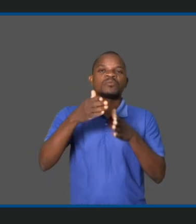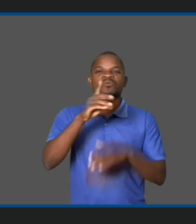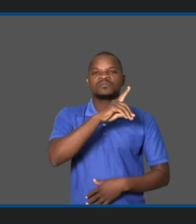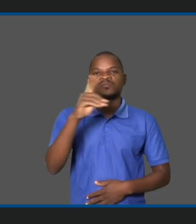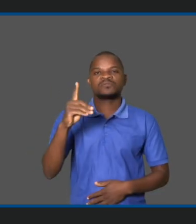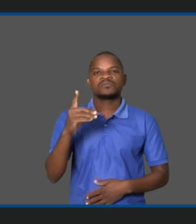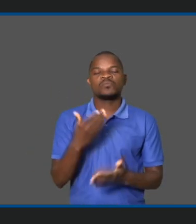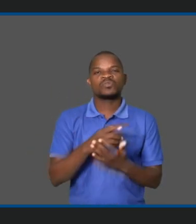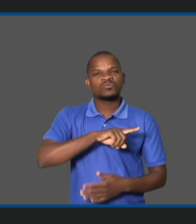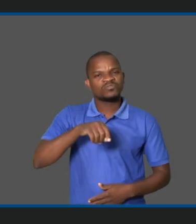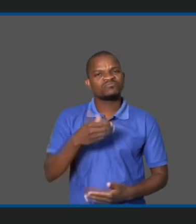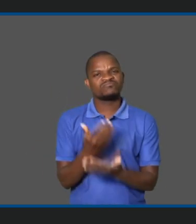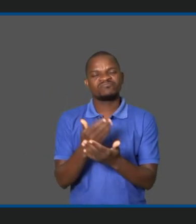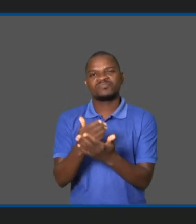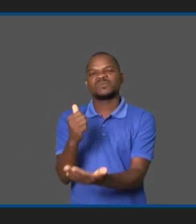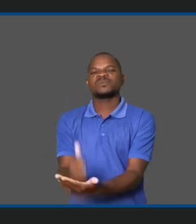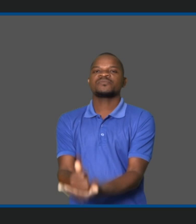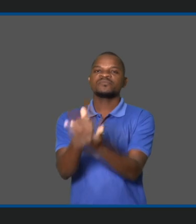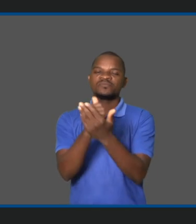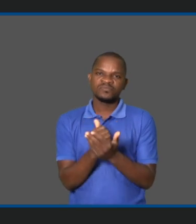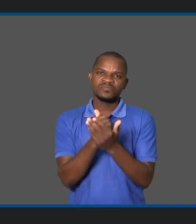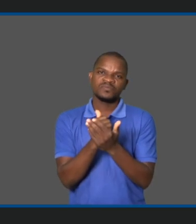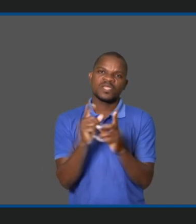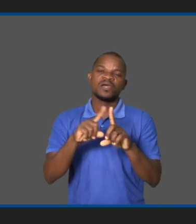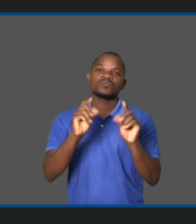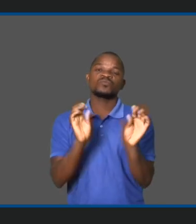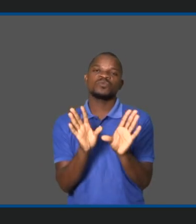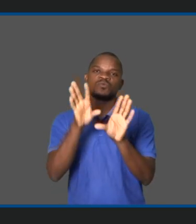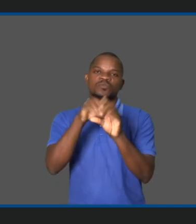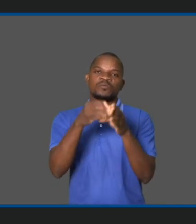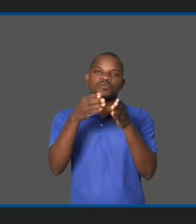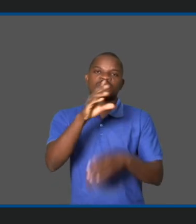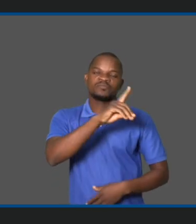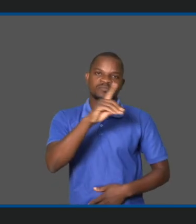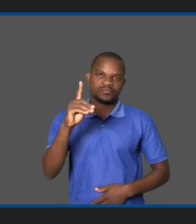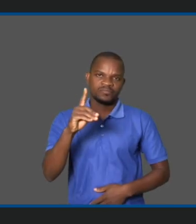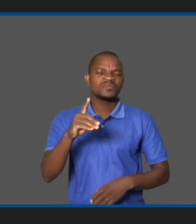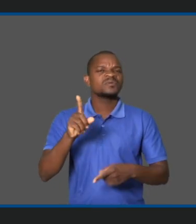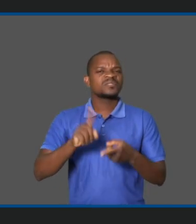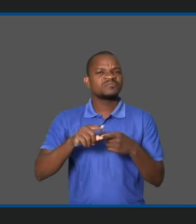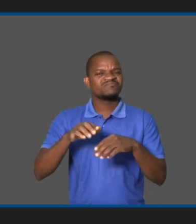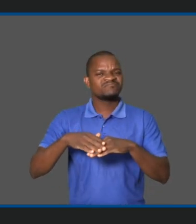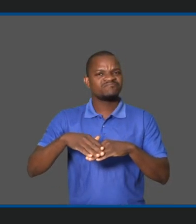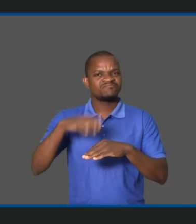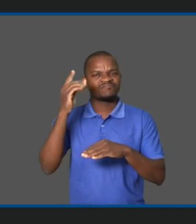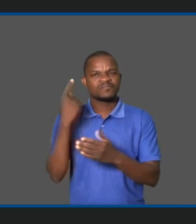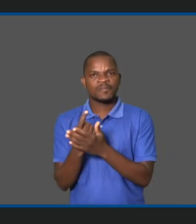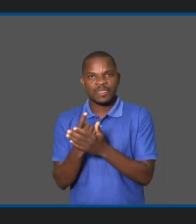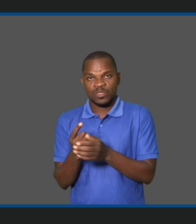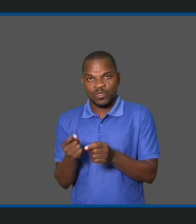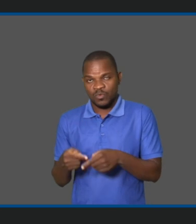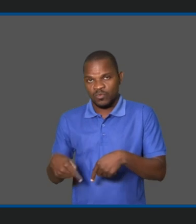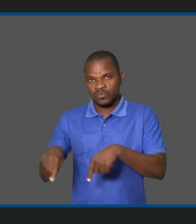nas comissões de trabalho que foram criadas pelo Ministério da Saúde e outras entidades que trabalham na saúde. Exato. Doutor,